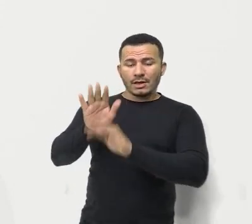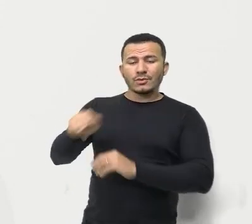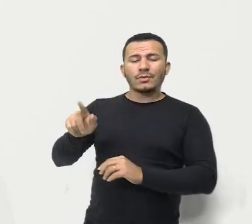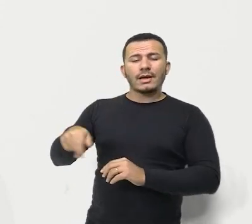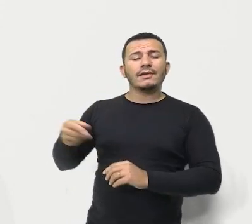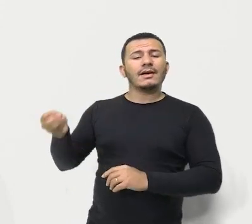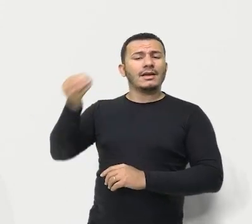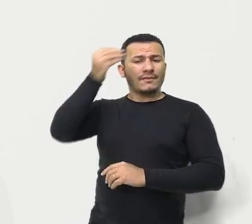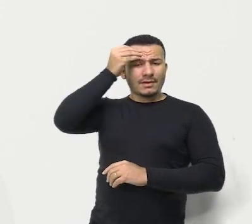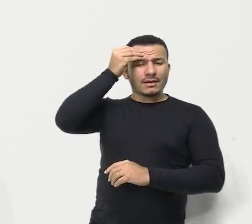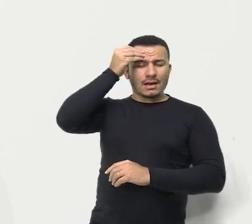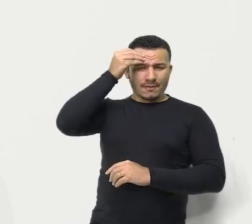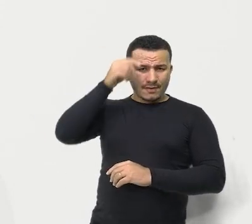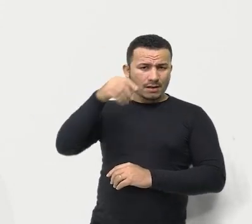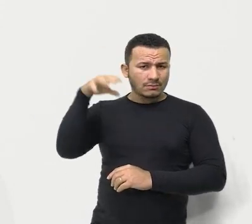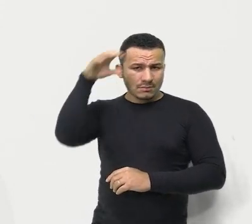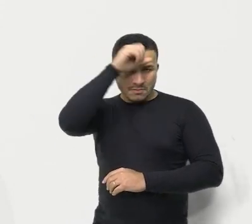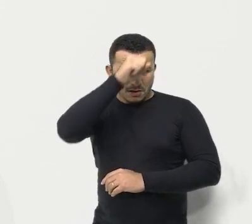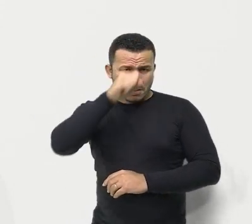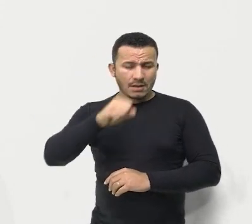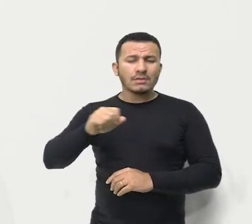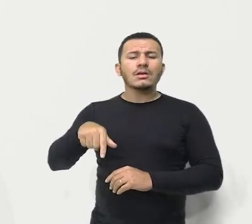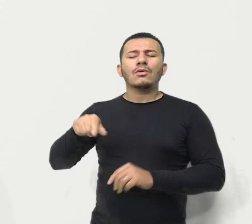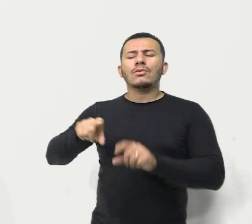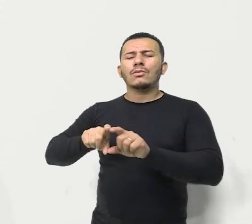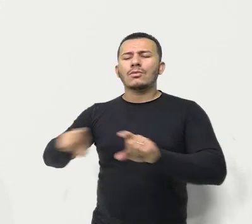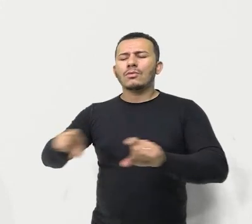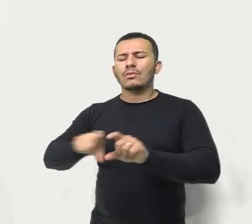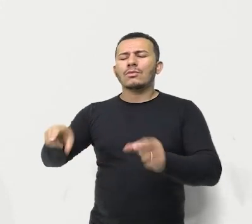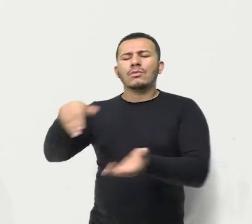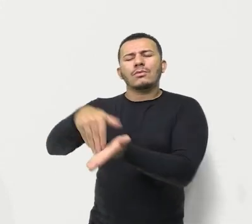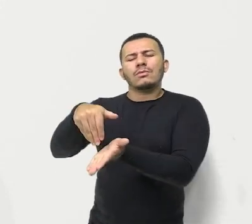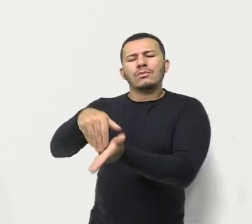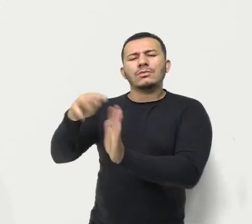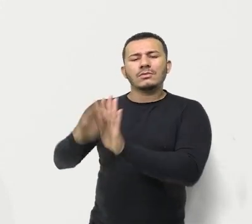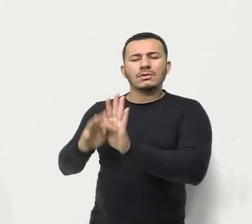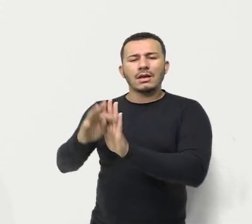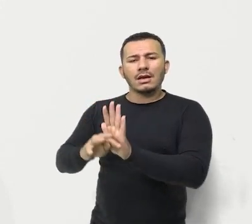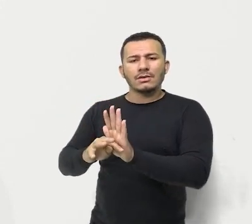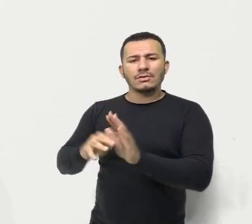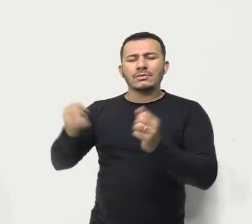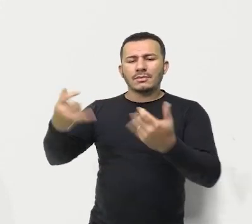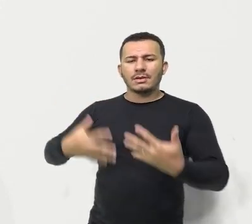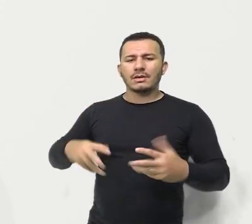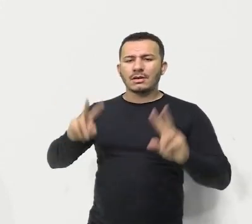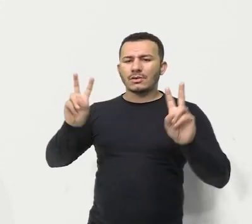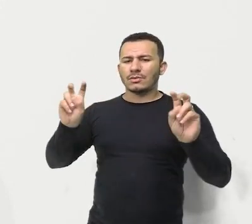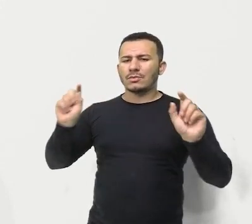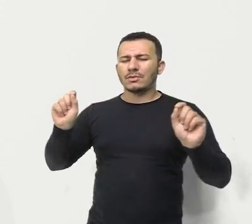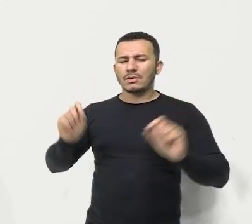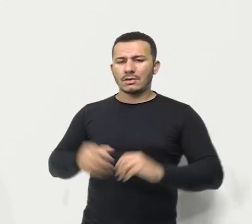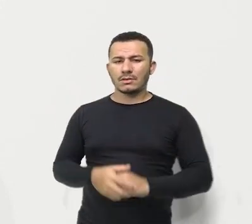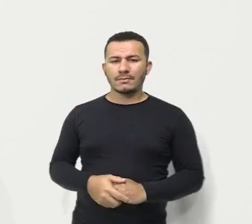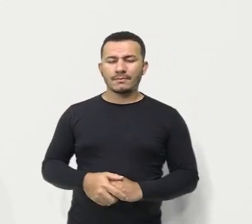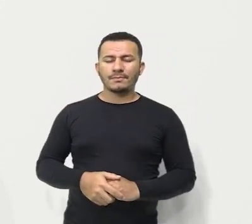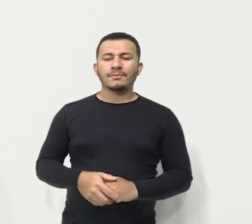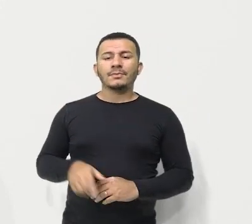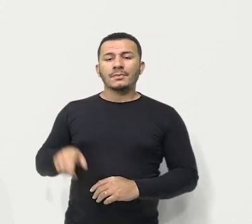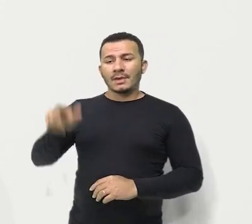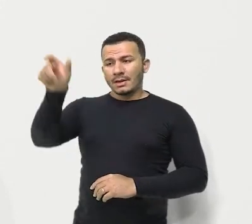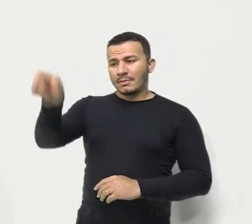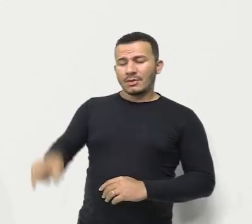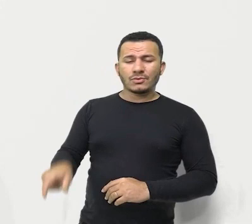vai ficar na memória, não é? E o que a parte final do texto nos mostra? Que ele está contrário,